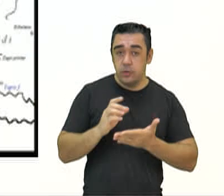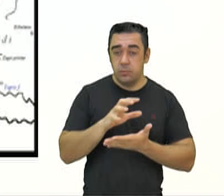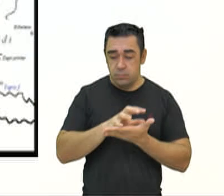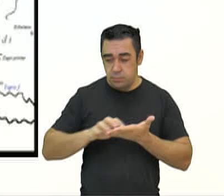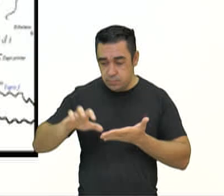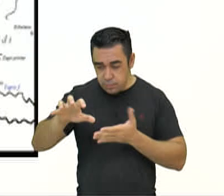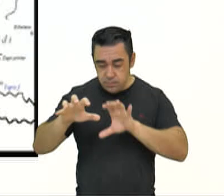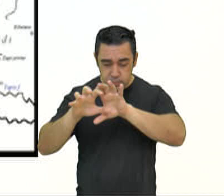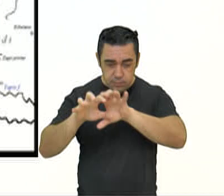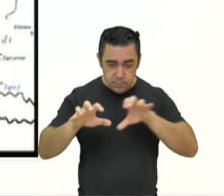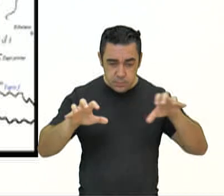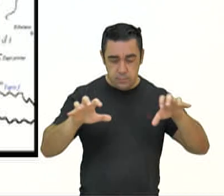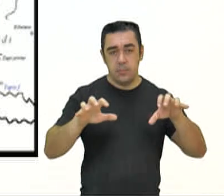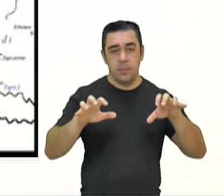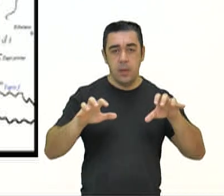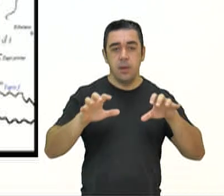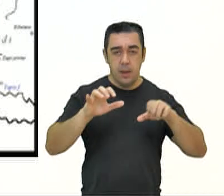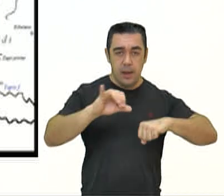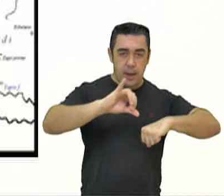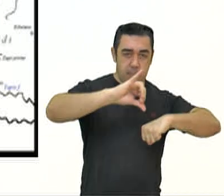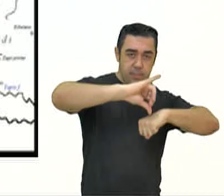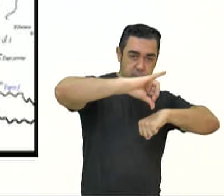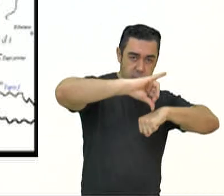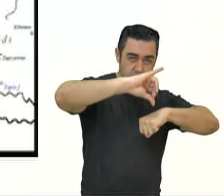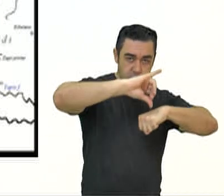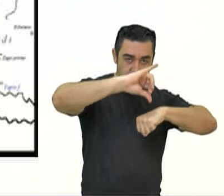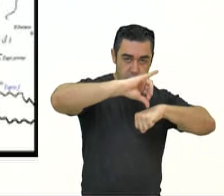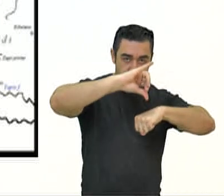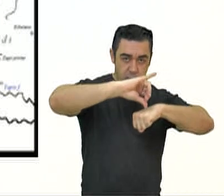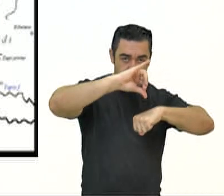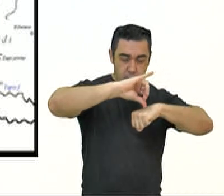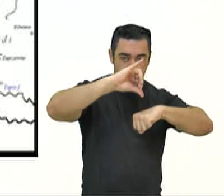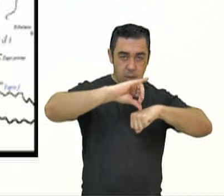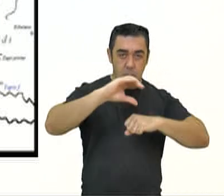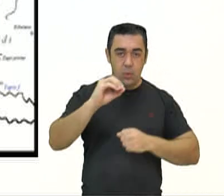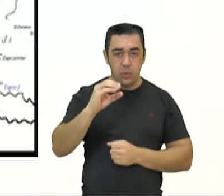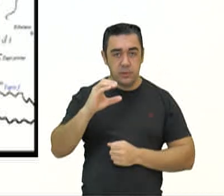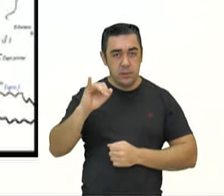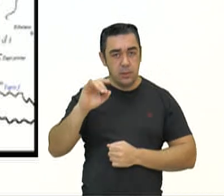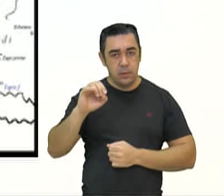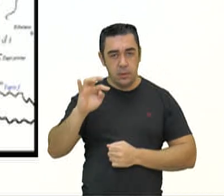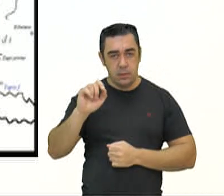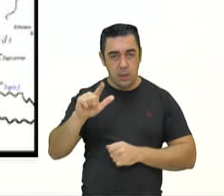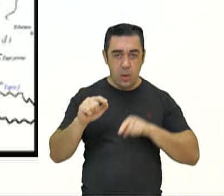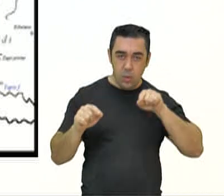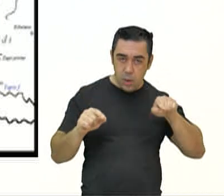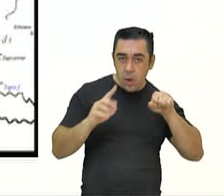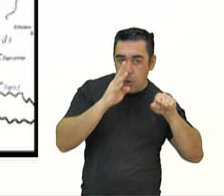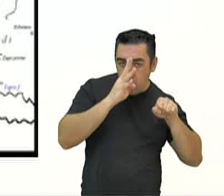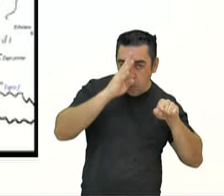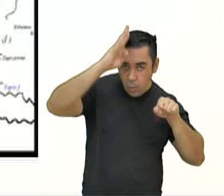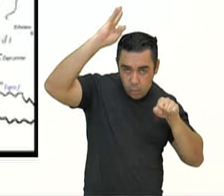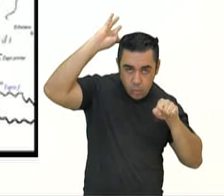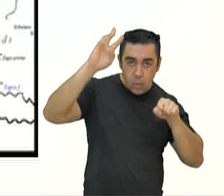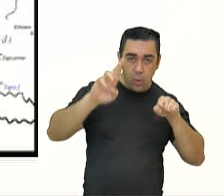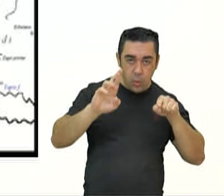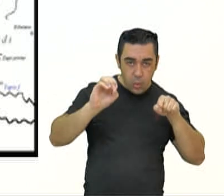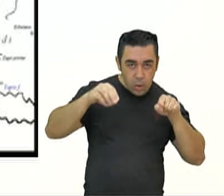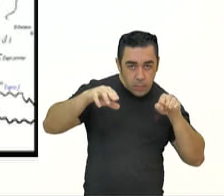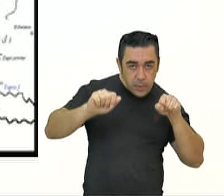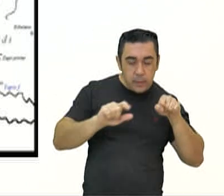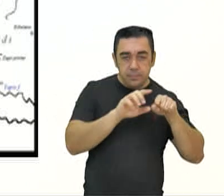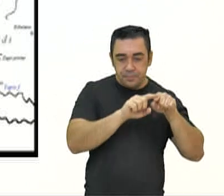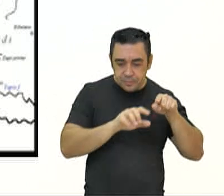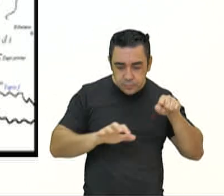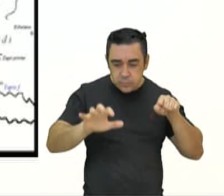a capital do Império Romano Ocidental, a capital é em Roma, e o Império